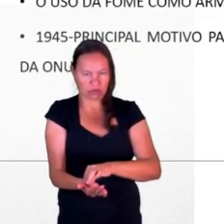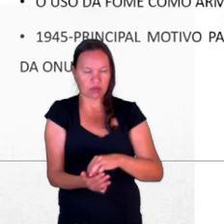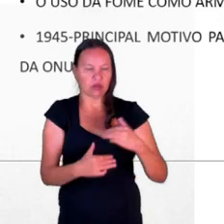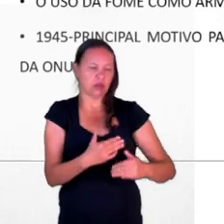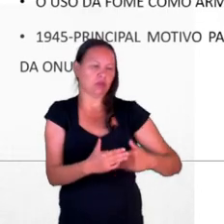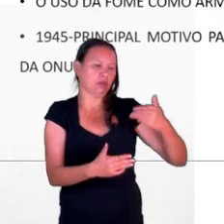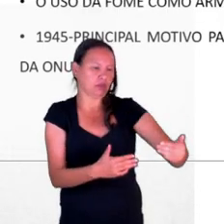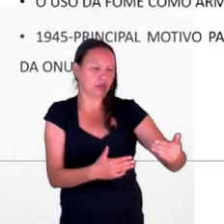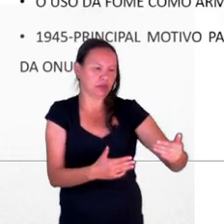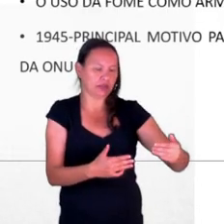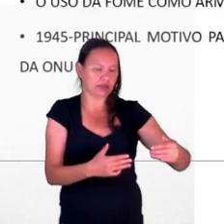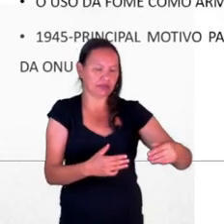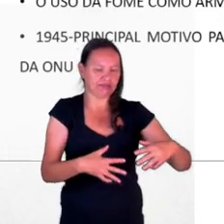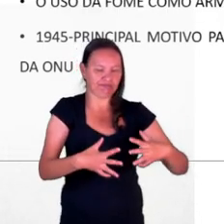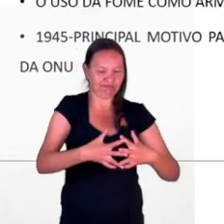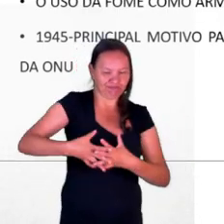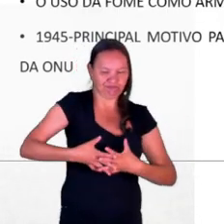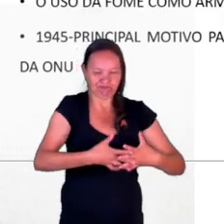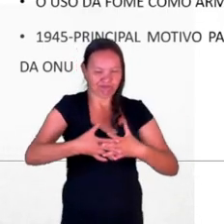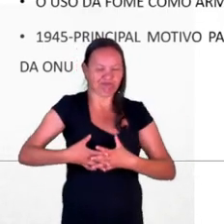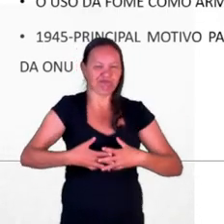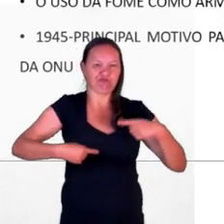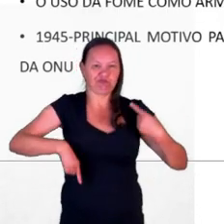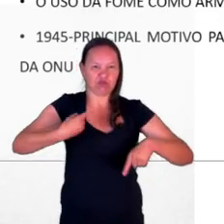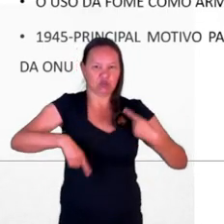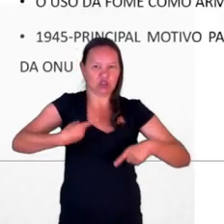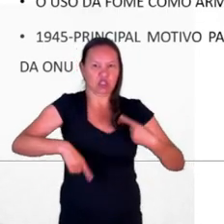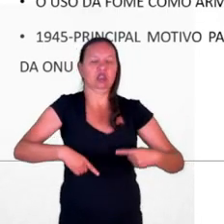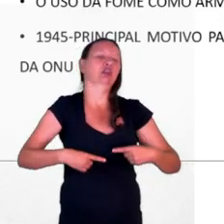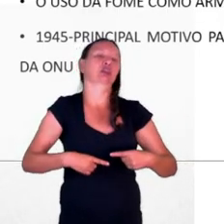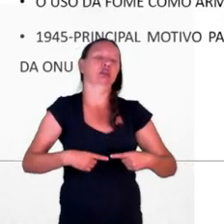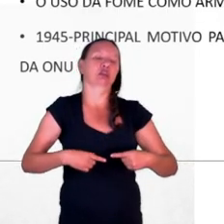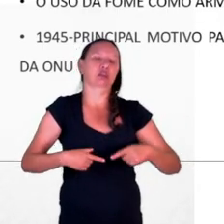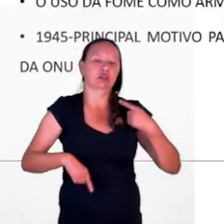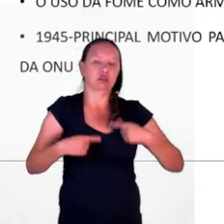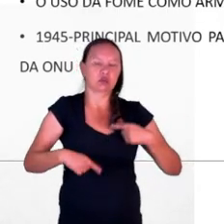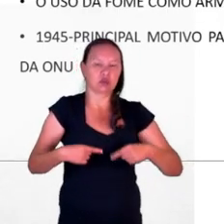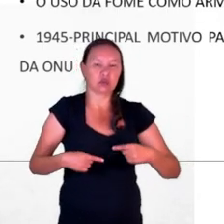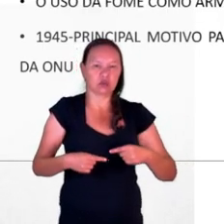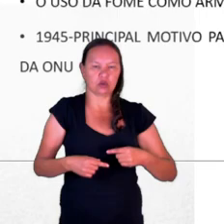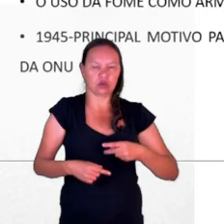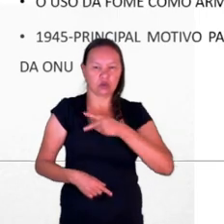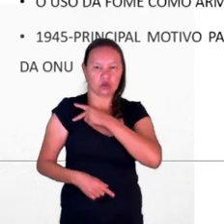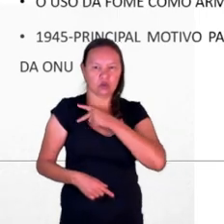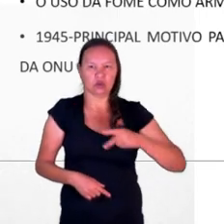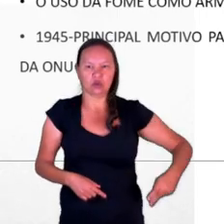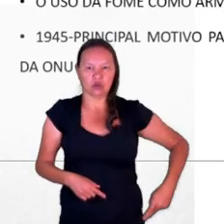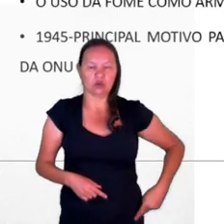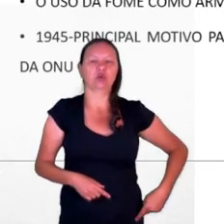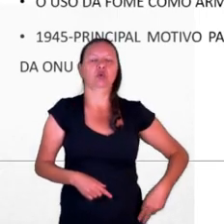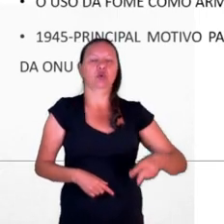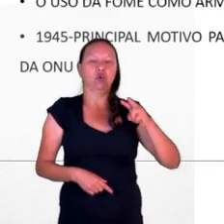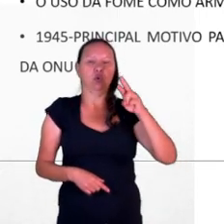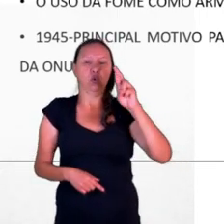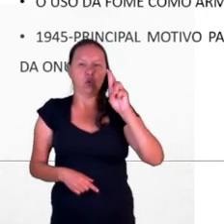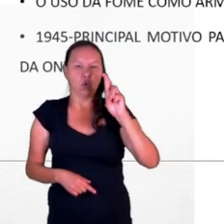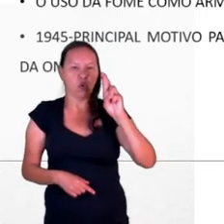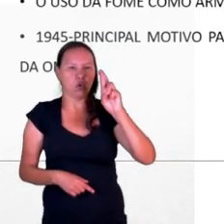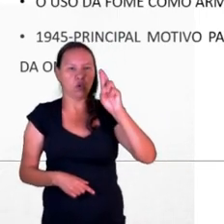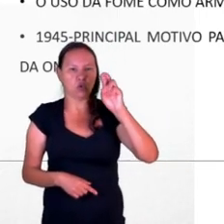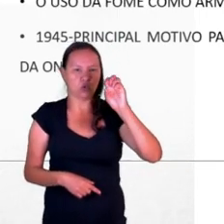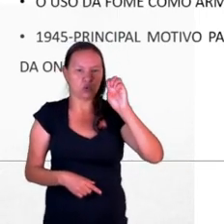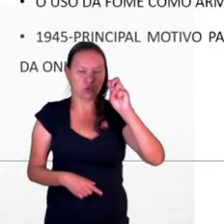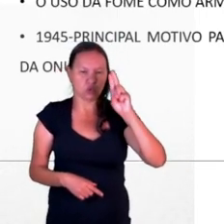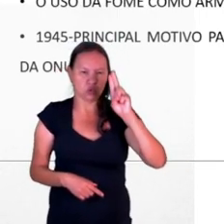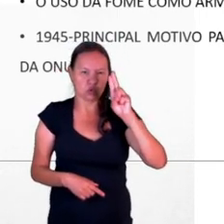né Eh no discurso das quatro liberdades o presidente rosevel dizia que um